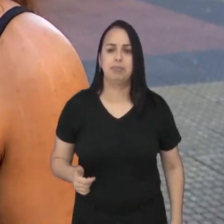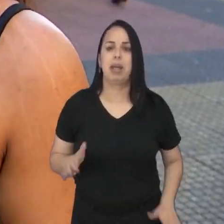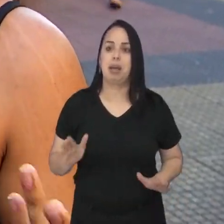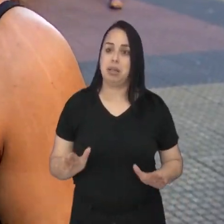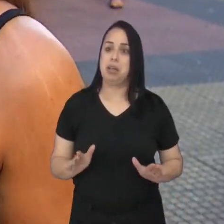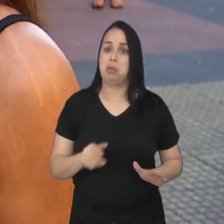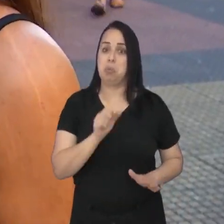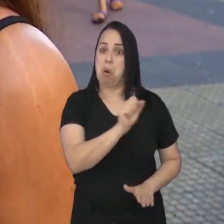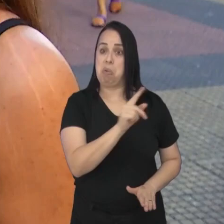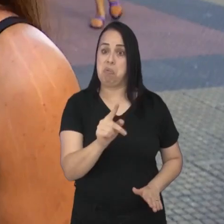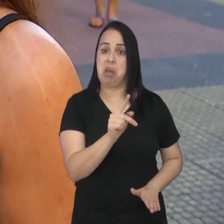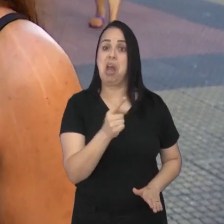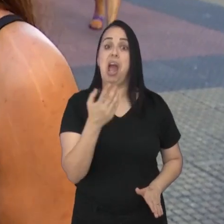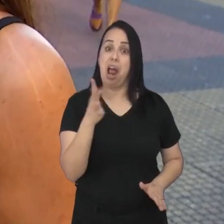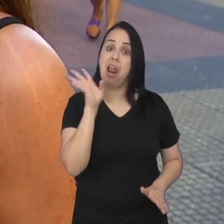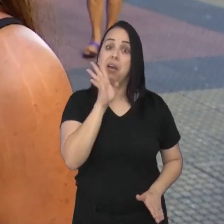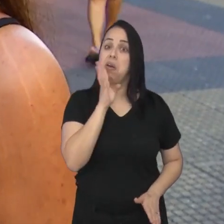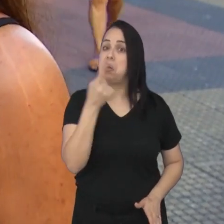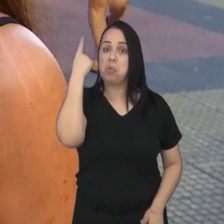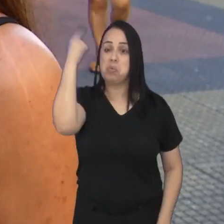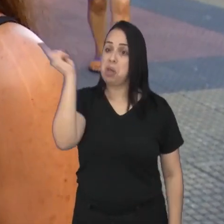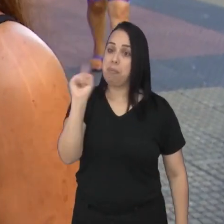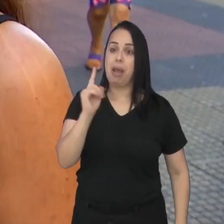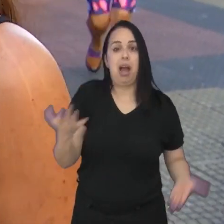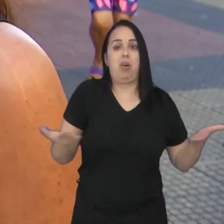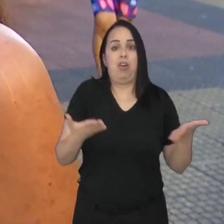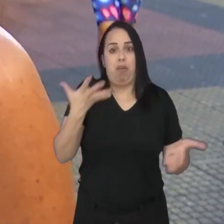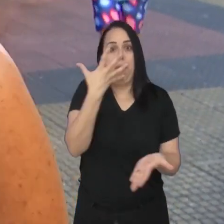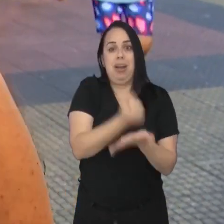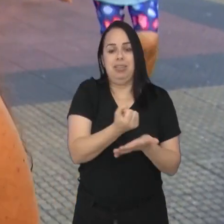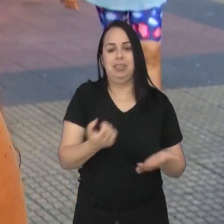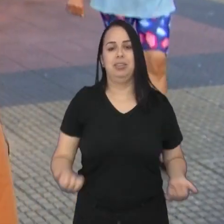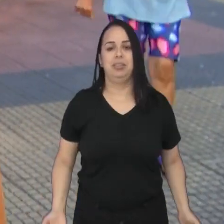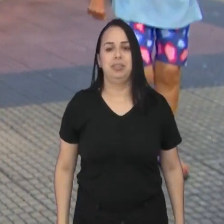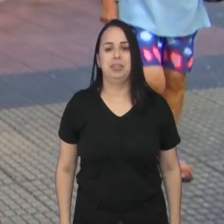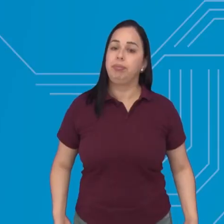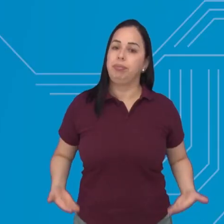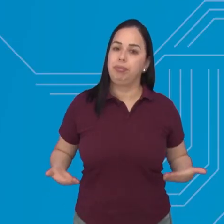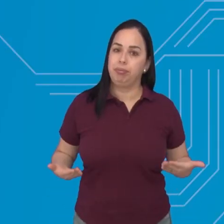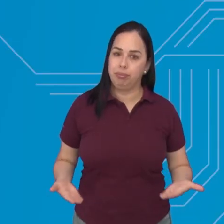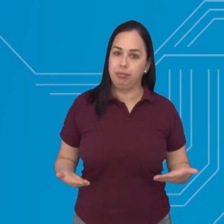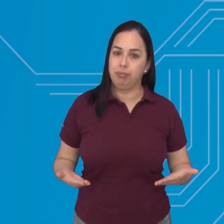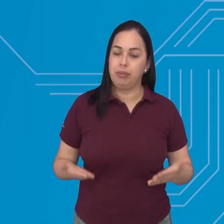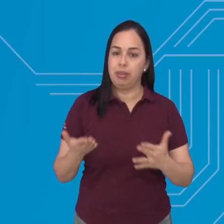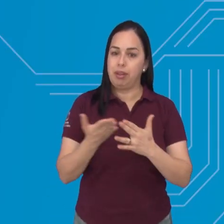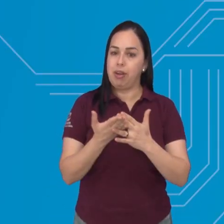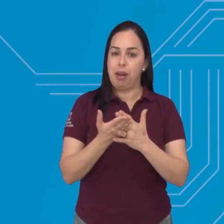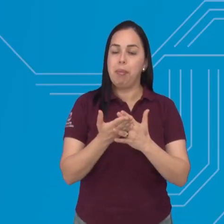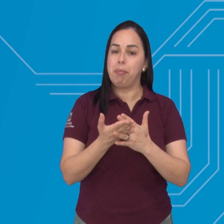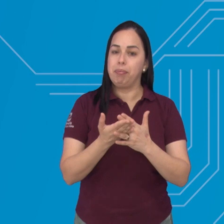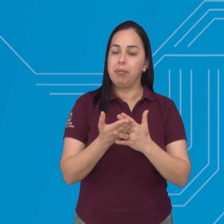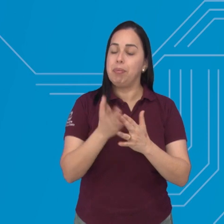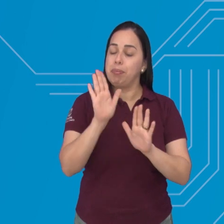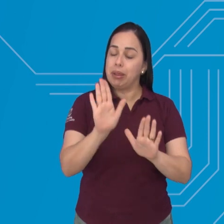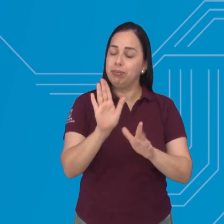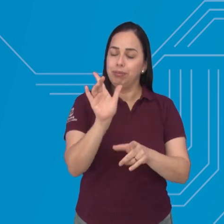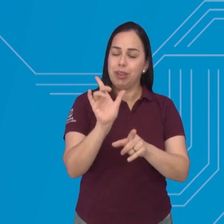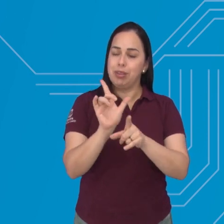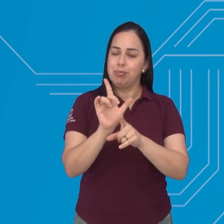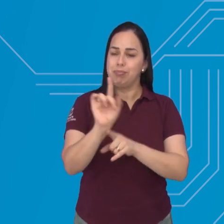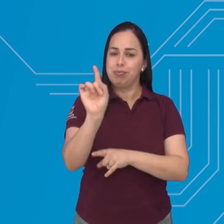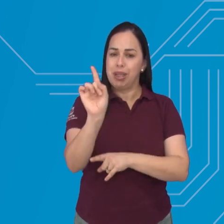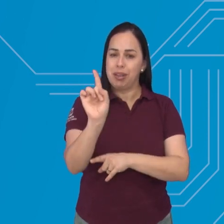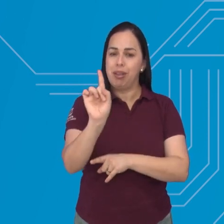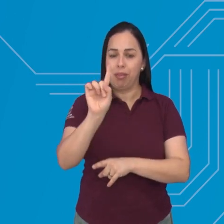é legal, eu não sabia disso. Eu vou baixar agora. E chegamos ao nosso primeiro intervalo, mas não saia